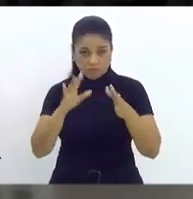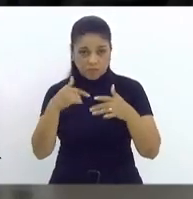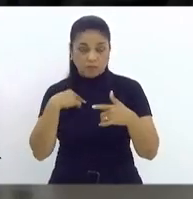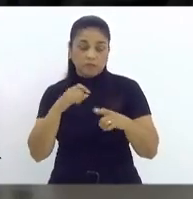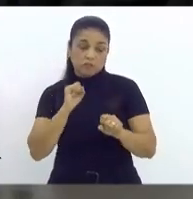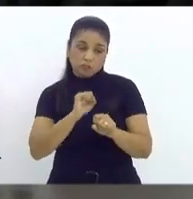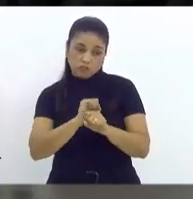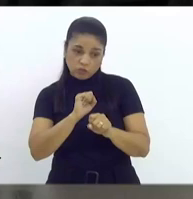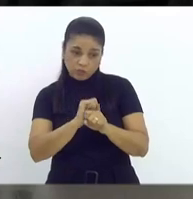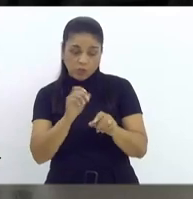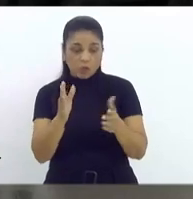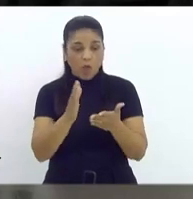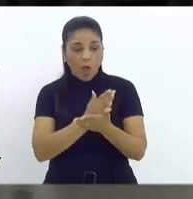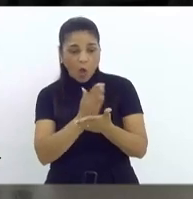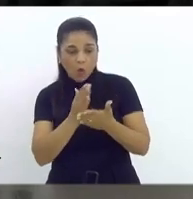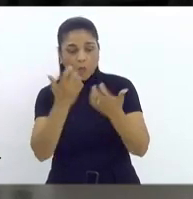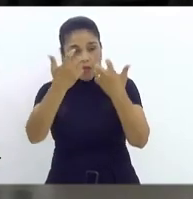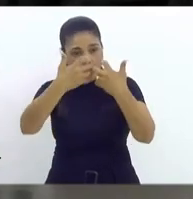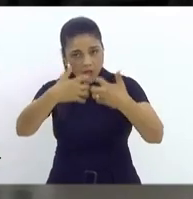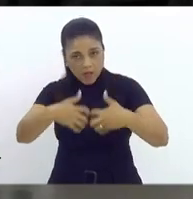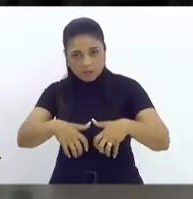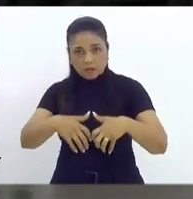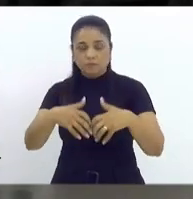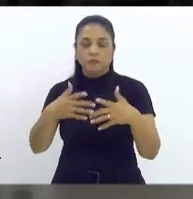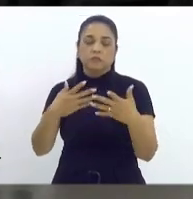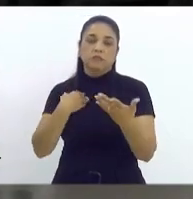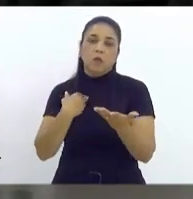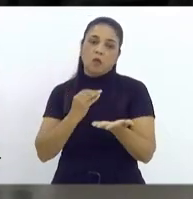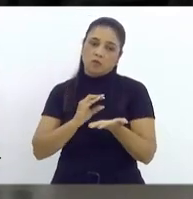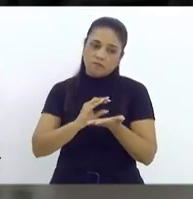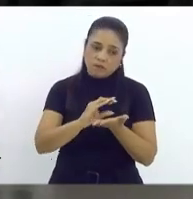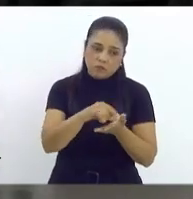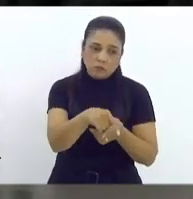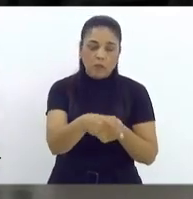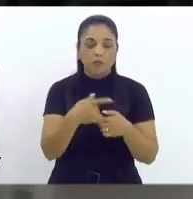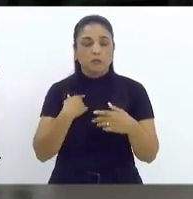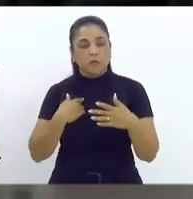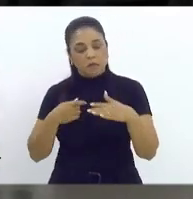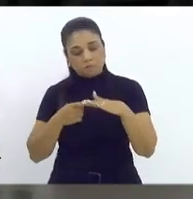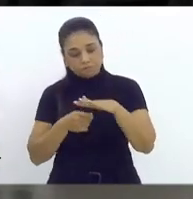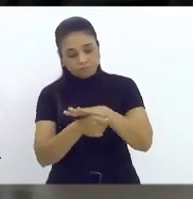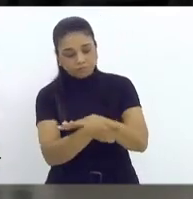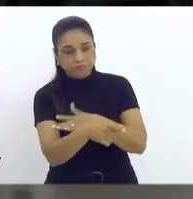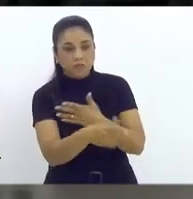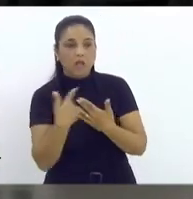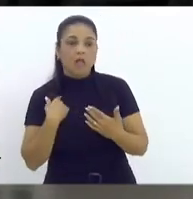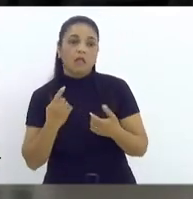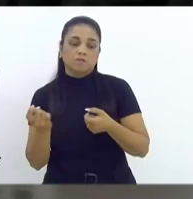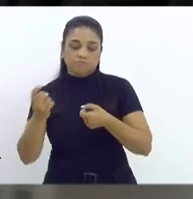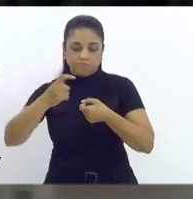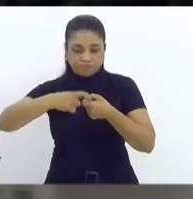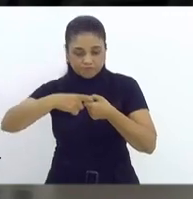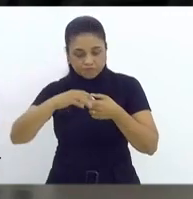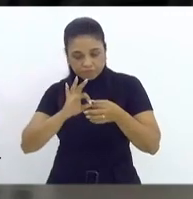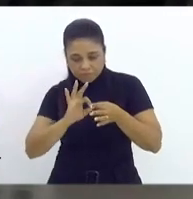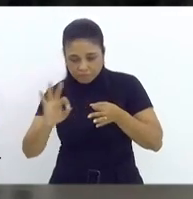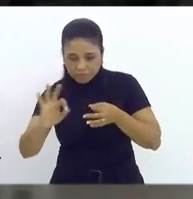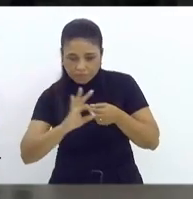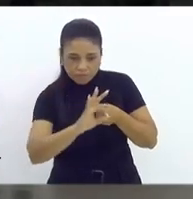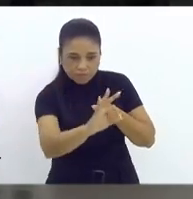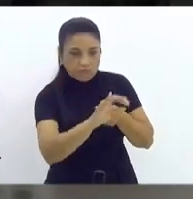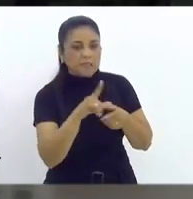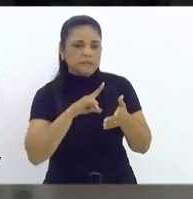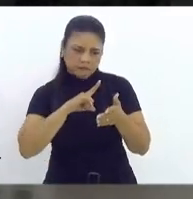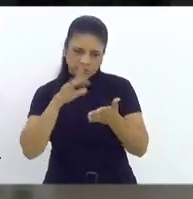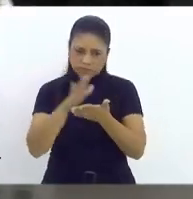façam as suas adequações e os seus investimentos para a gente poder fazer ligar. É, claro que existem alguns postos desses